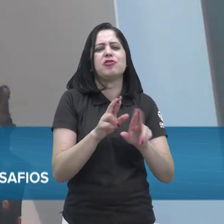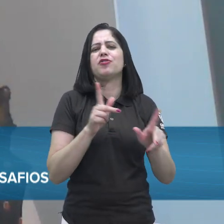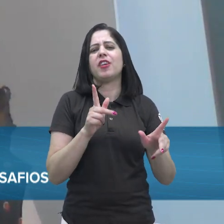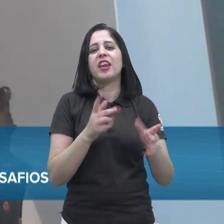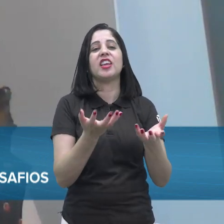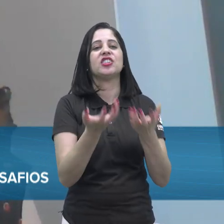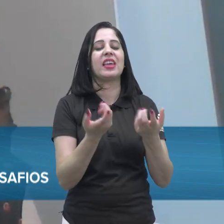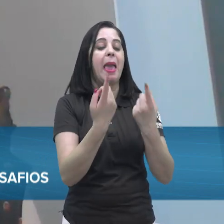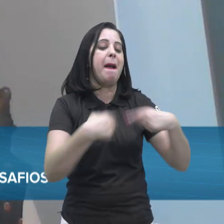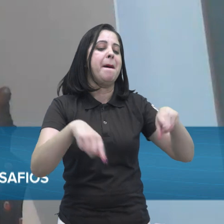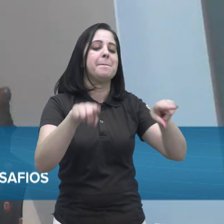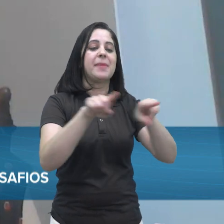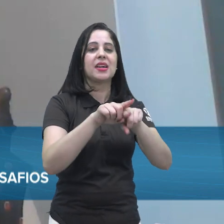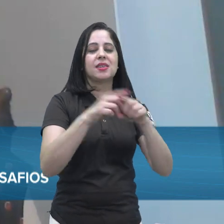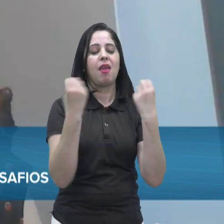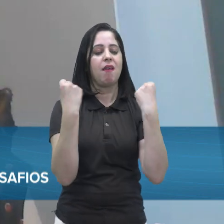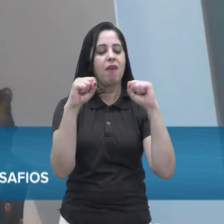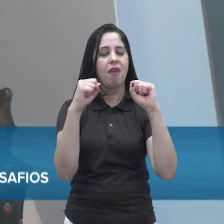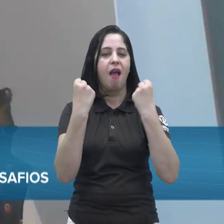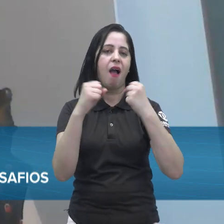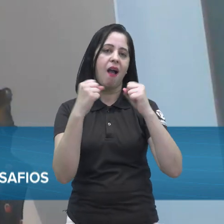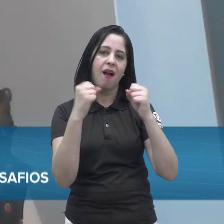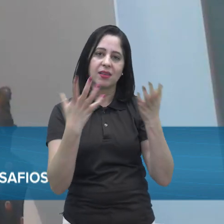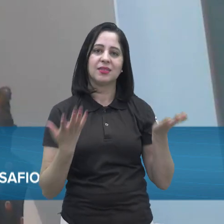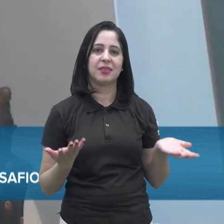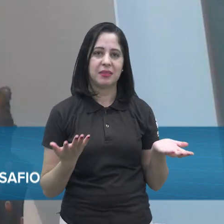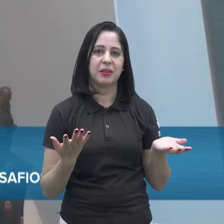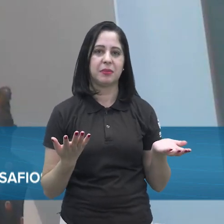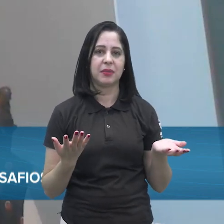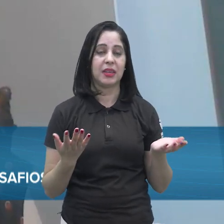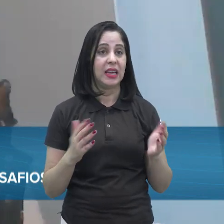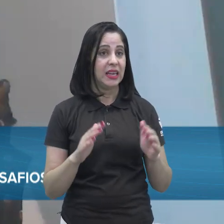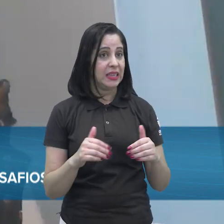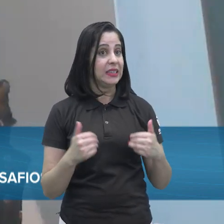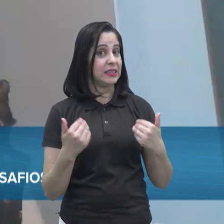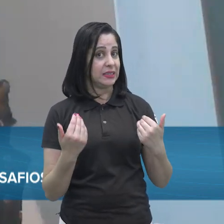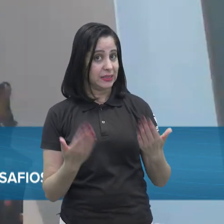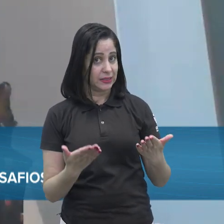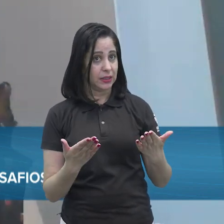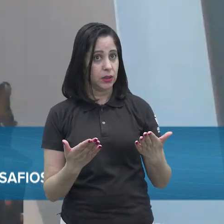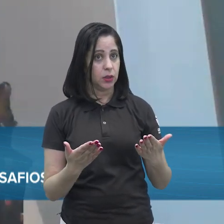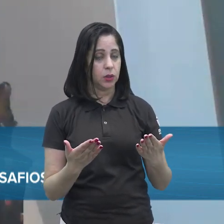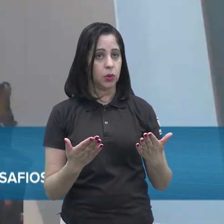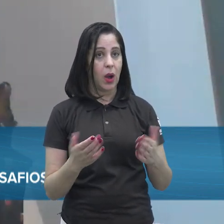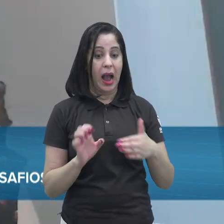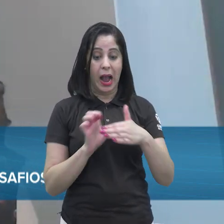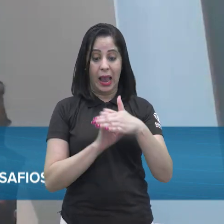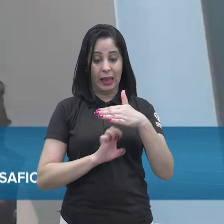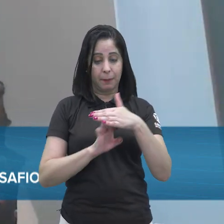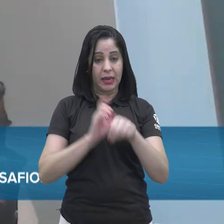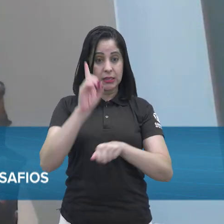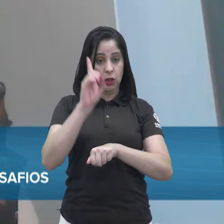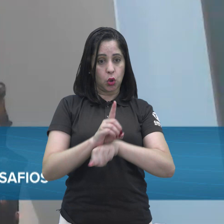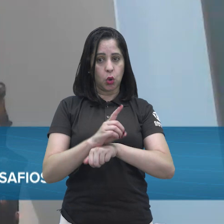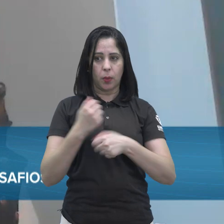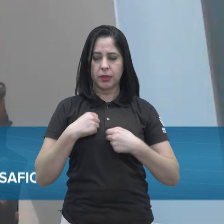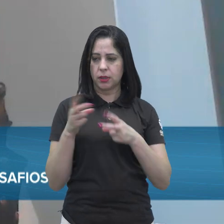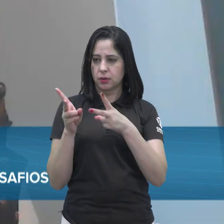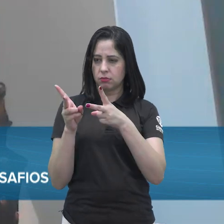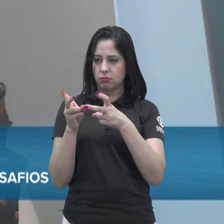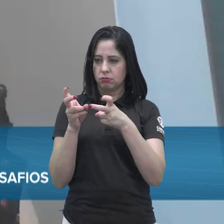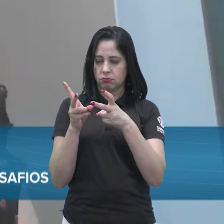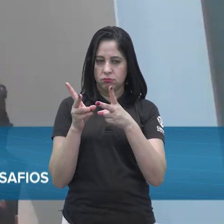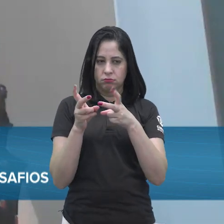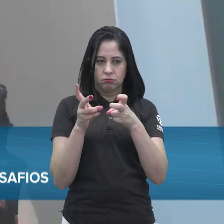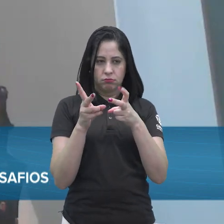com instituições, parceria com academias. Então, a gente realmente precisa repensar os benefícios